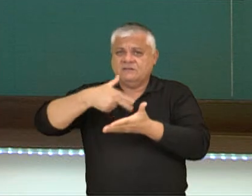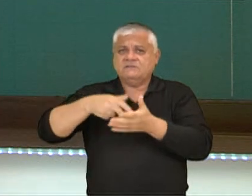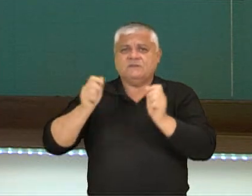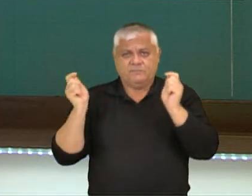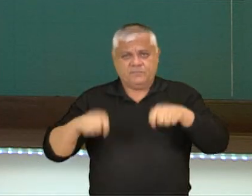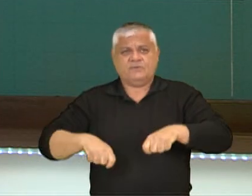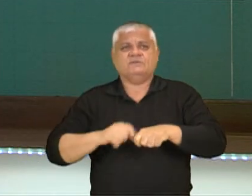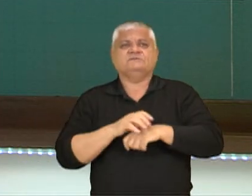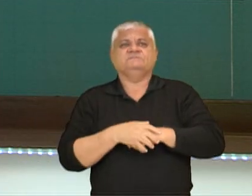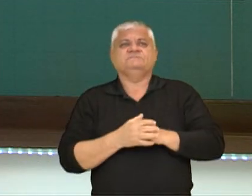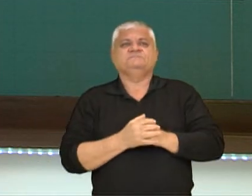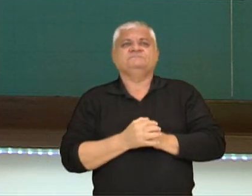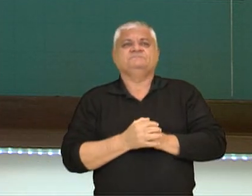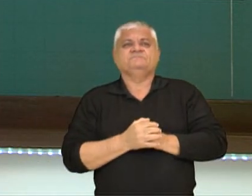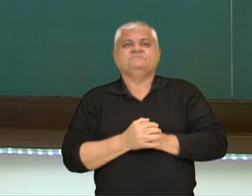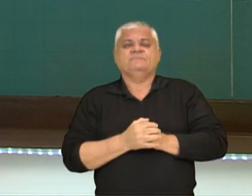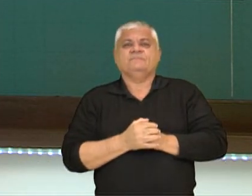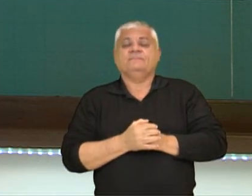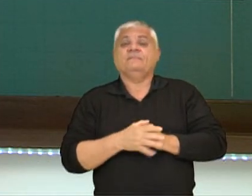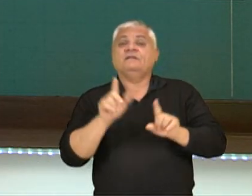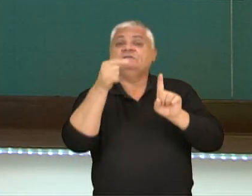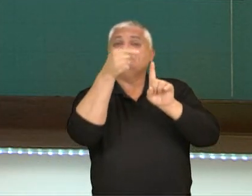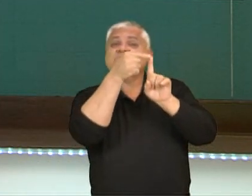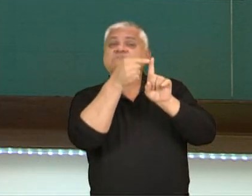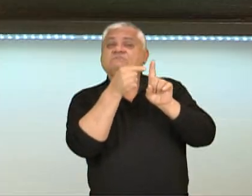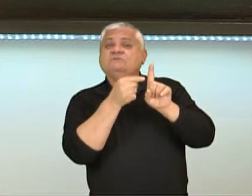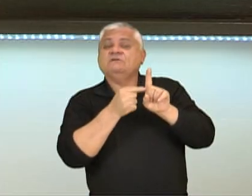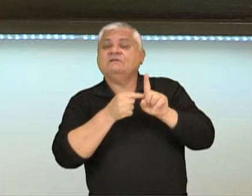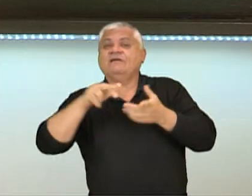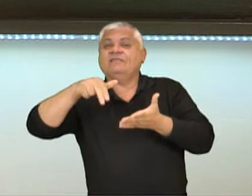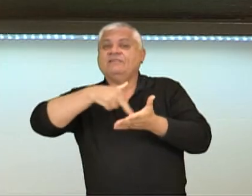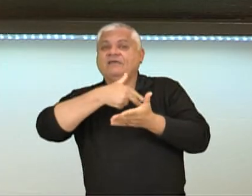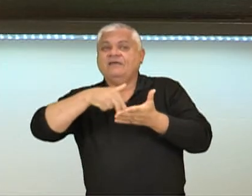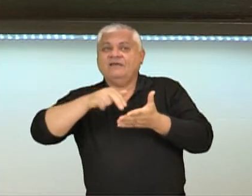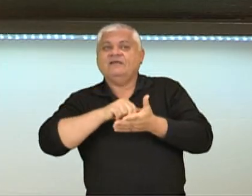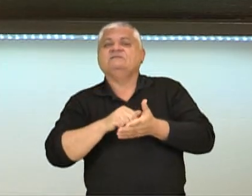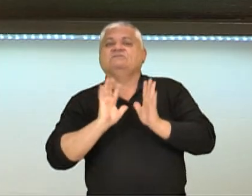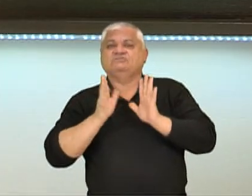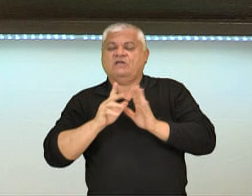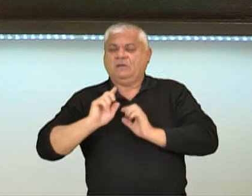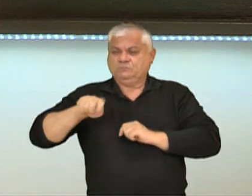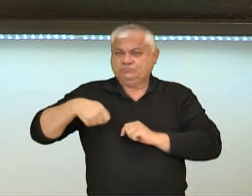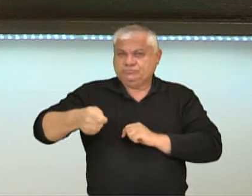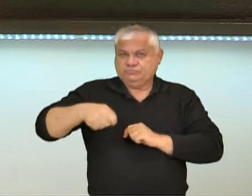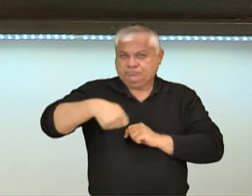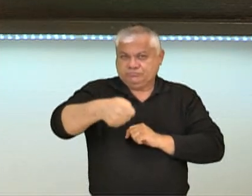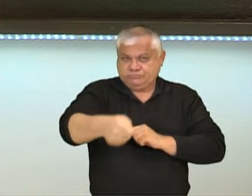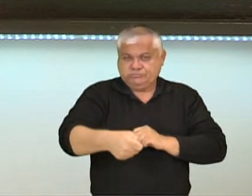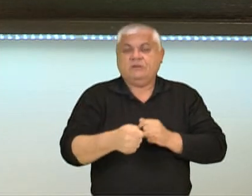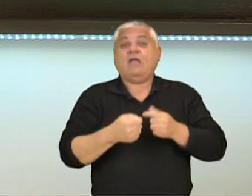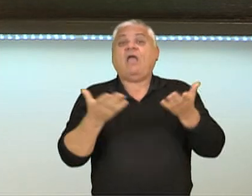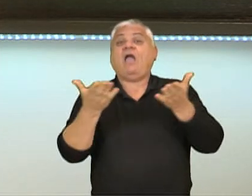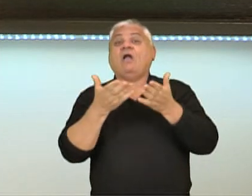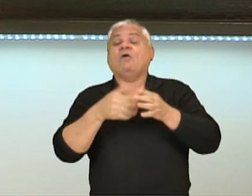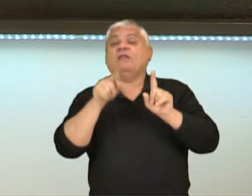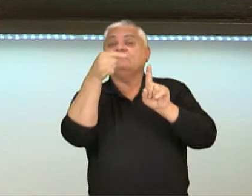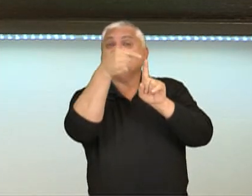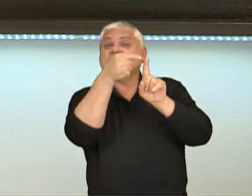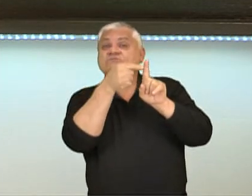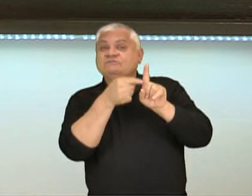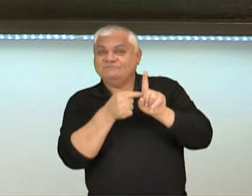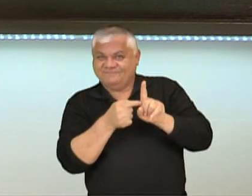aqui. Agora a gente vai ver alguns estilos. Então, nós vimos as classificações e a gente vai ver alguns estilos de